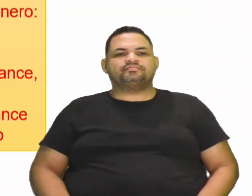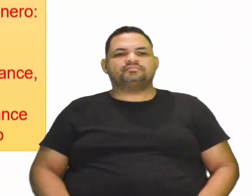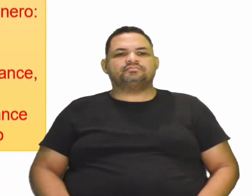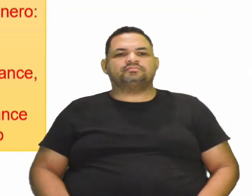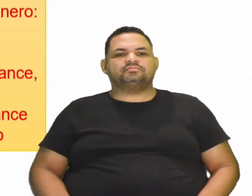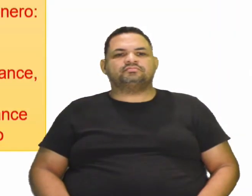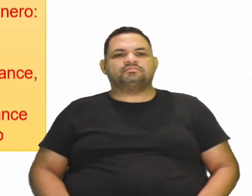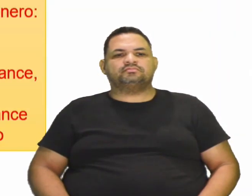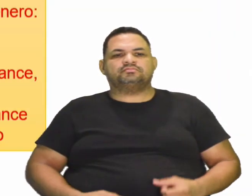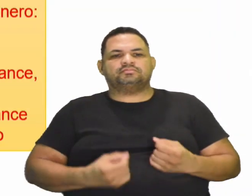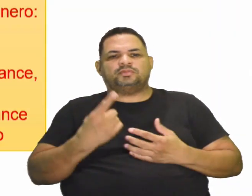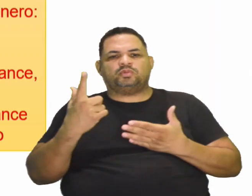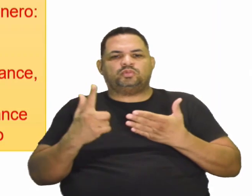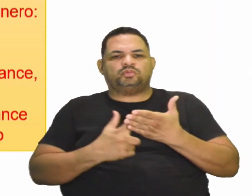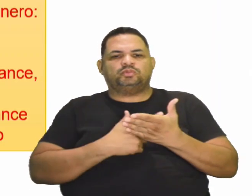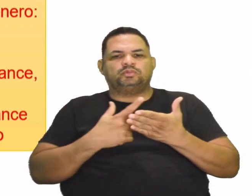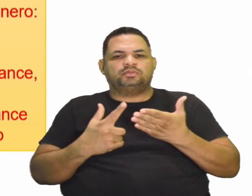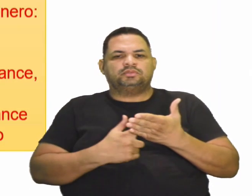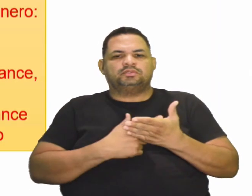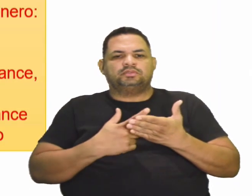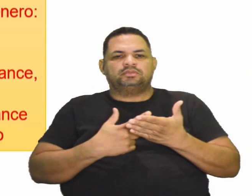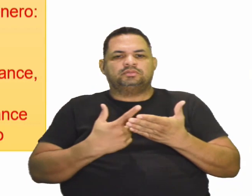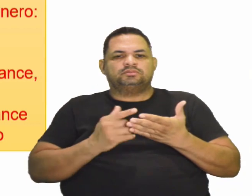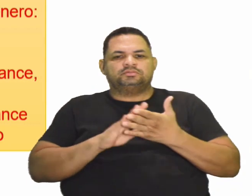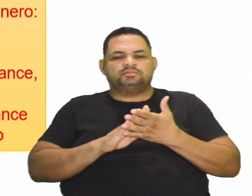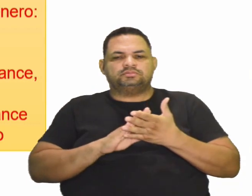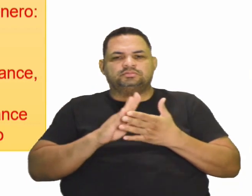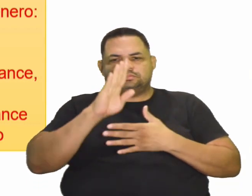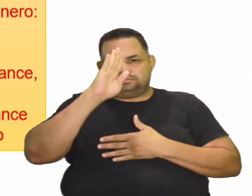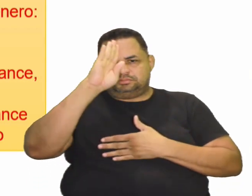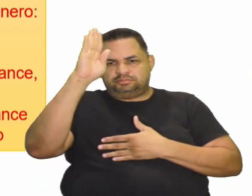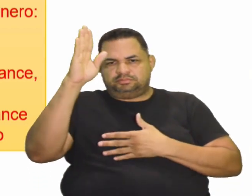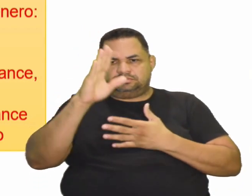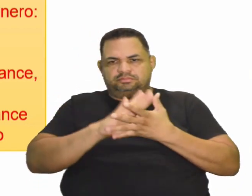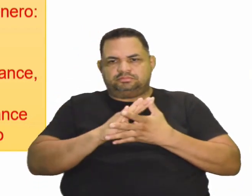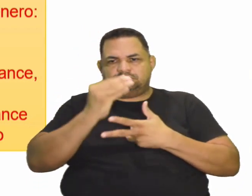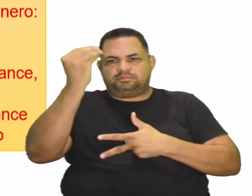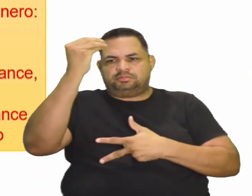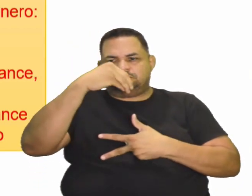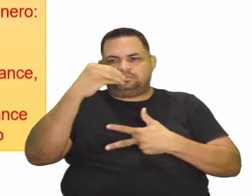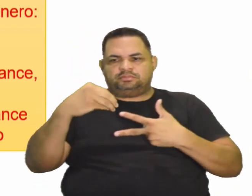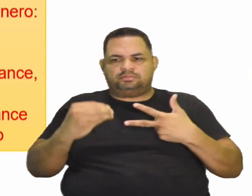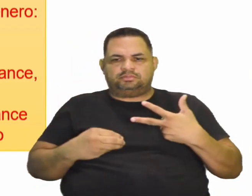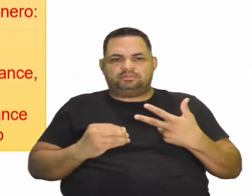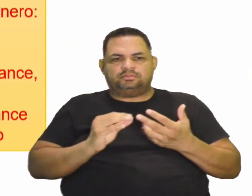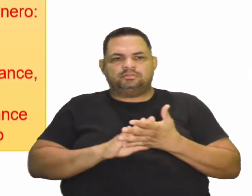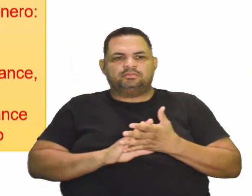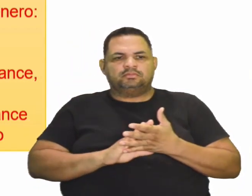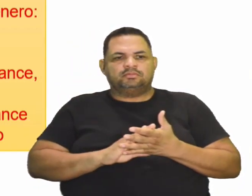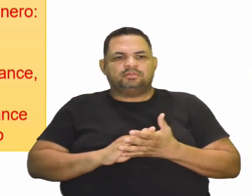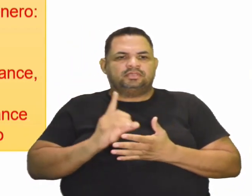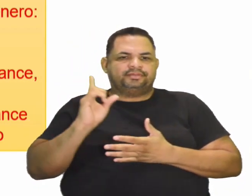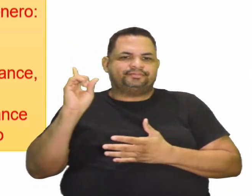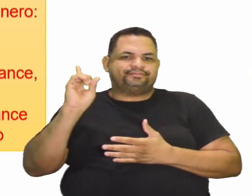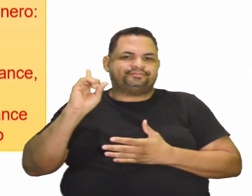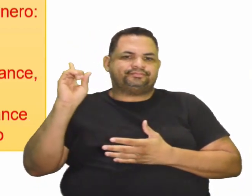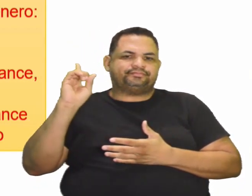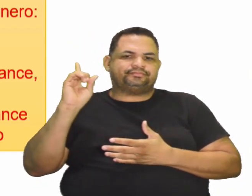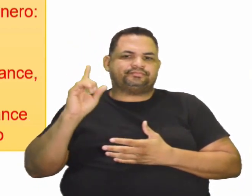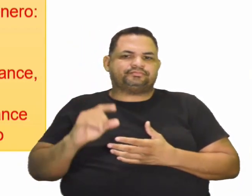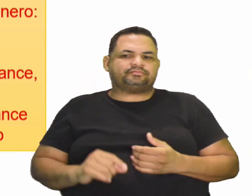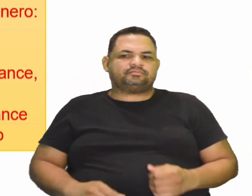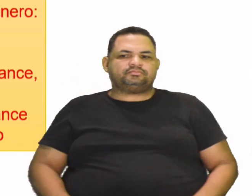alguns livros que são os mais abordados no Enem, como Memórias Póstumas, de Brás